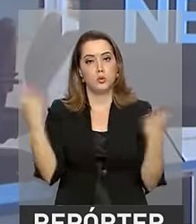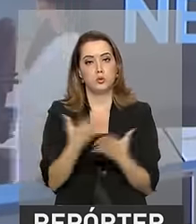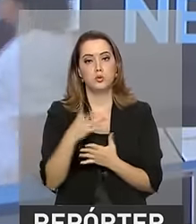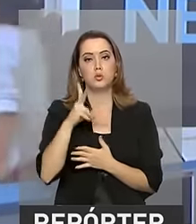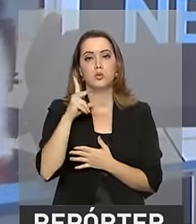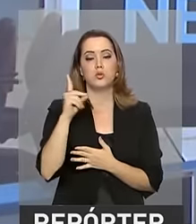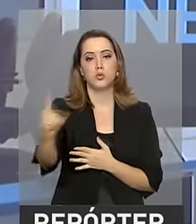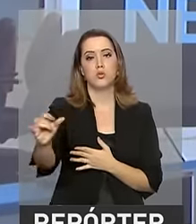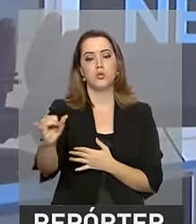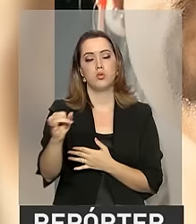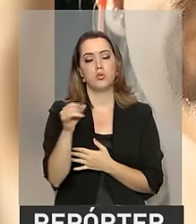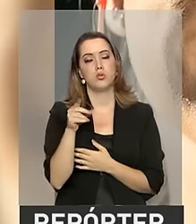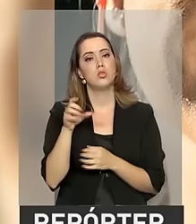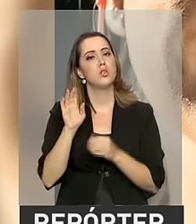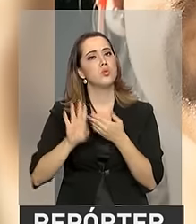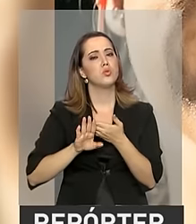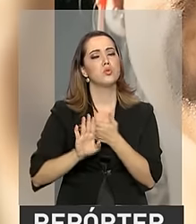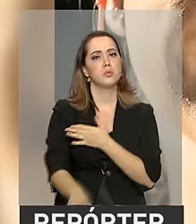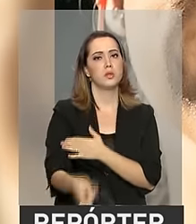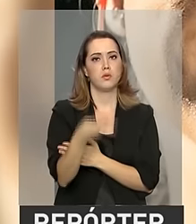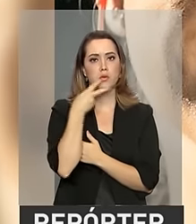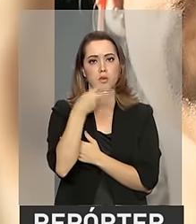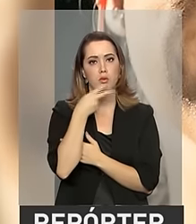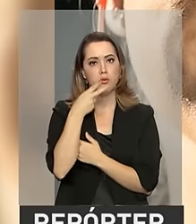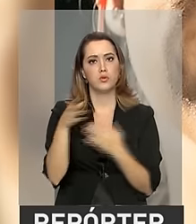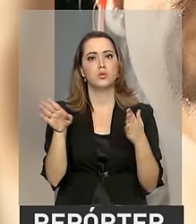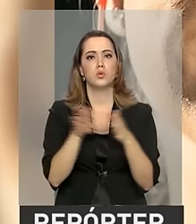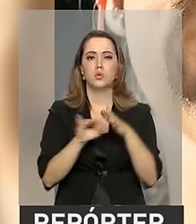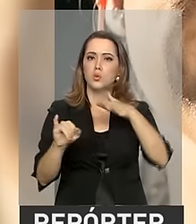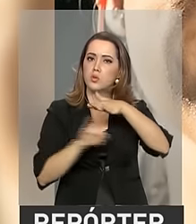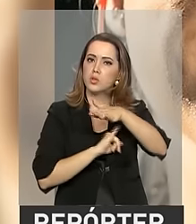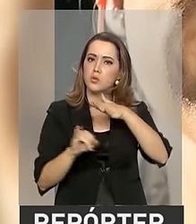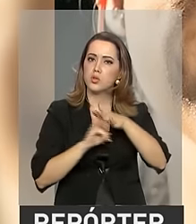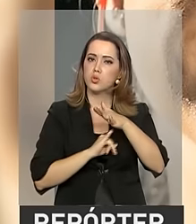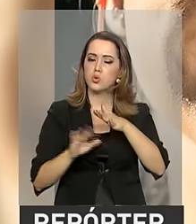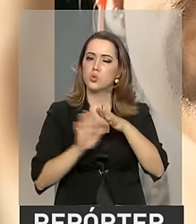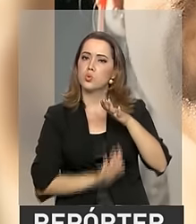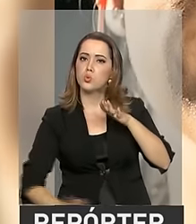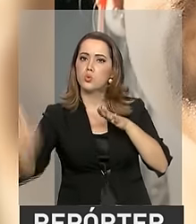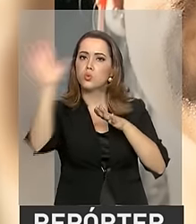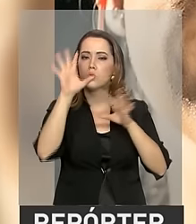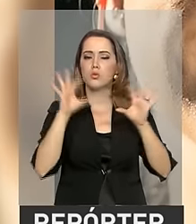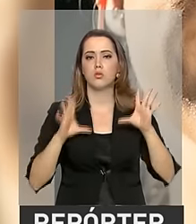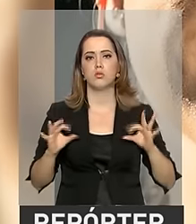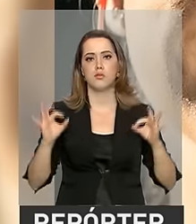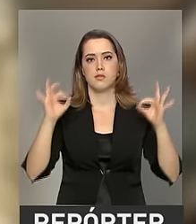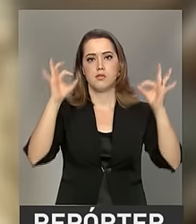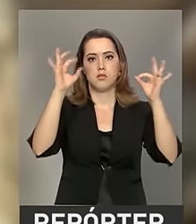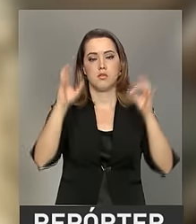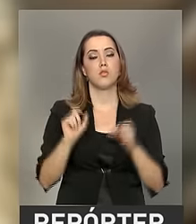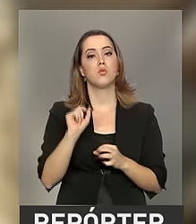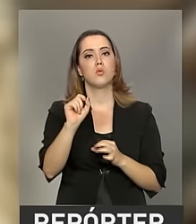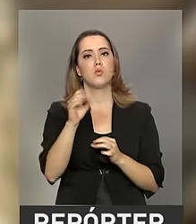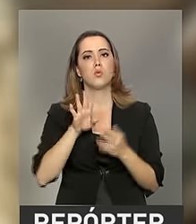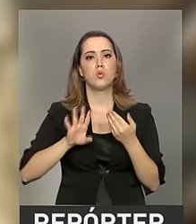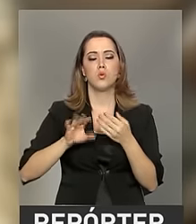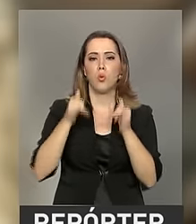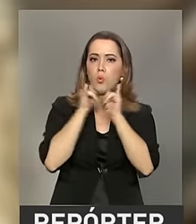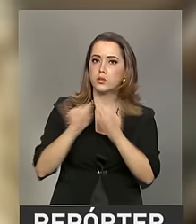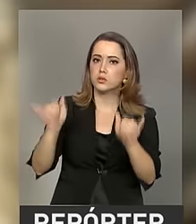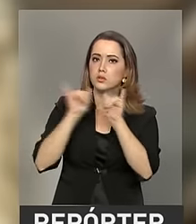de combate ao fumo e o instituto nacional do Câncer lançou uma campanha em que usa o esporte como arma contra o